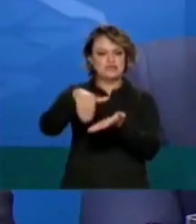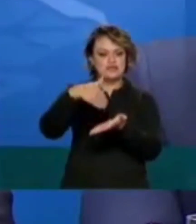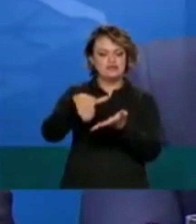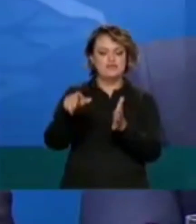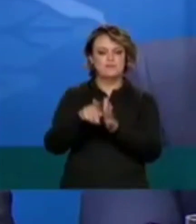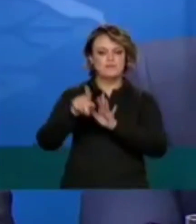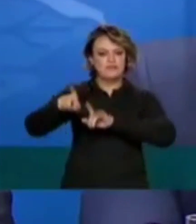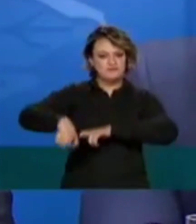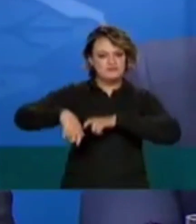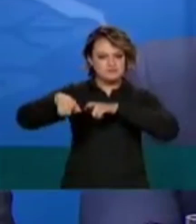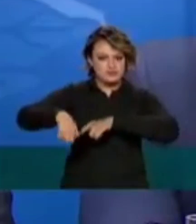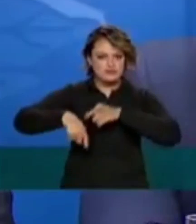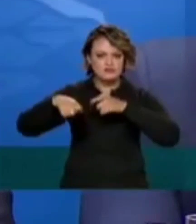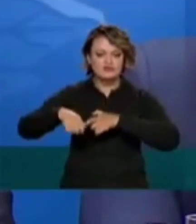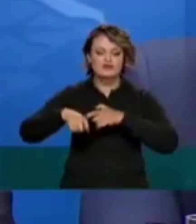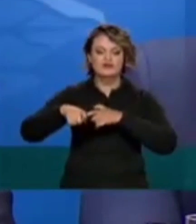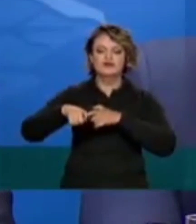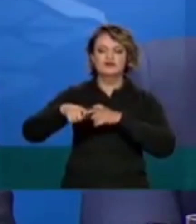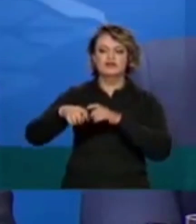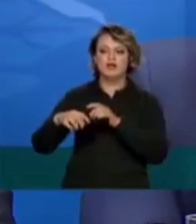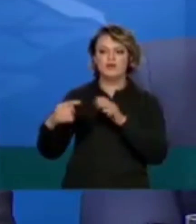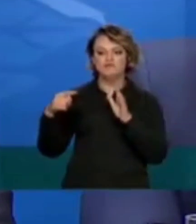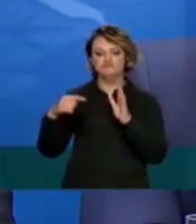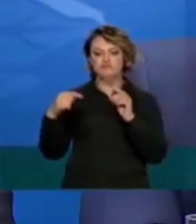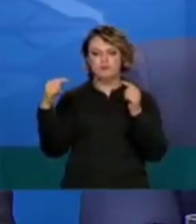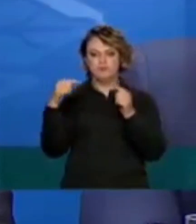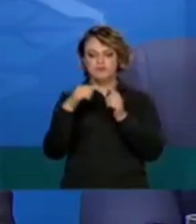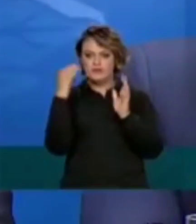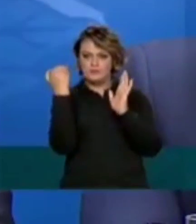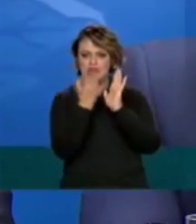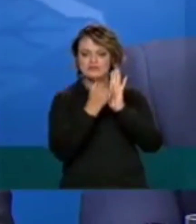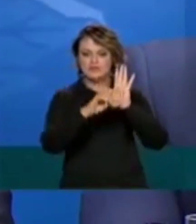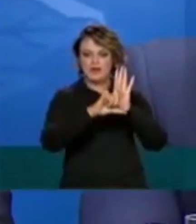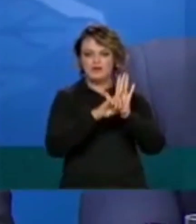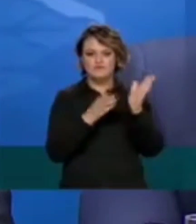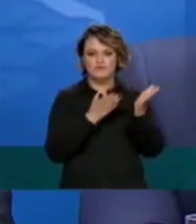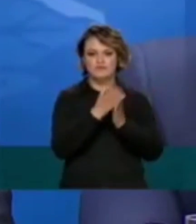da Fazenda, na obediência da lei aprovada na Câmara e no Senado.